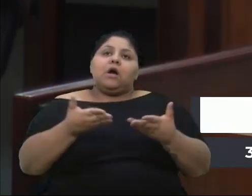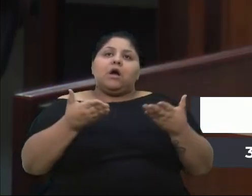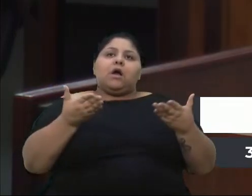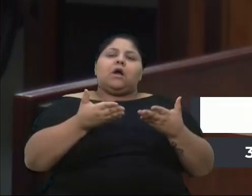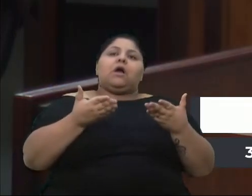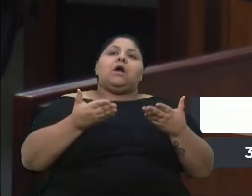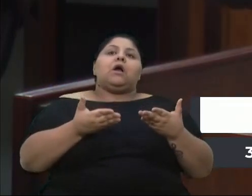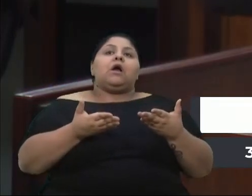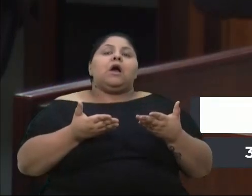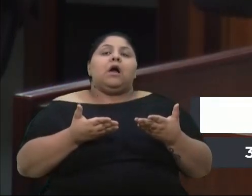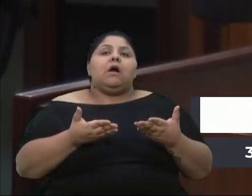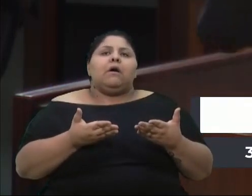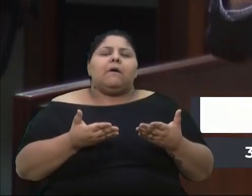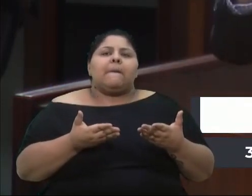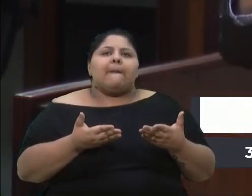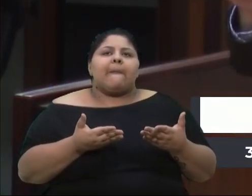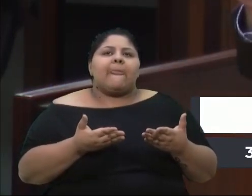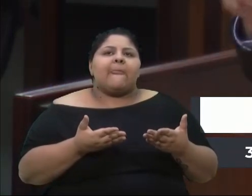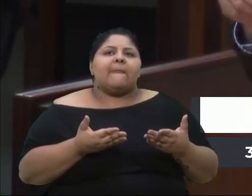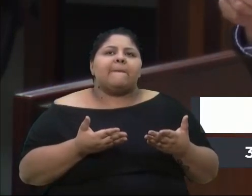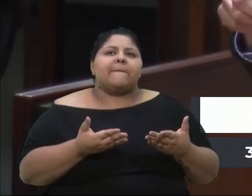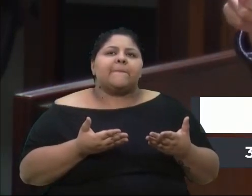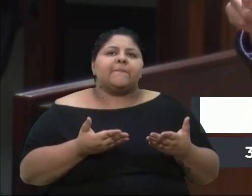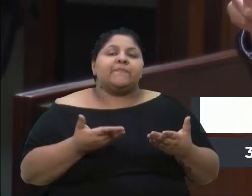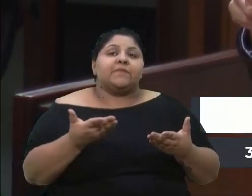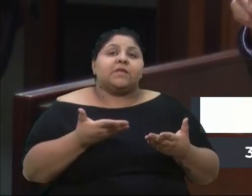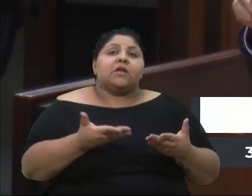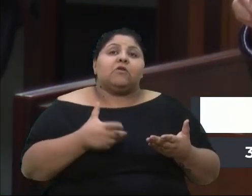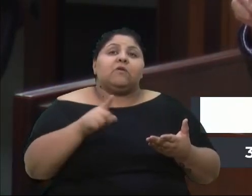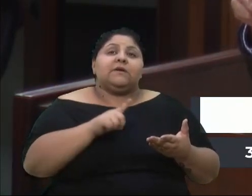porta fora, aí é outra história. Aí a população está participando.